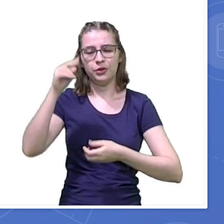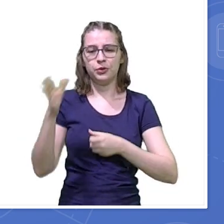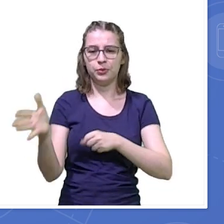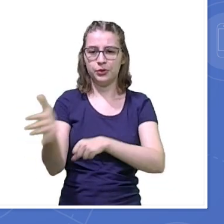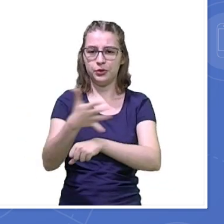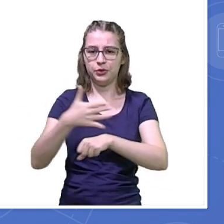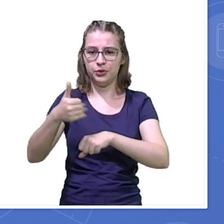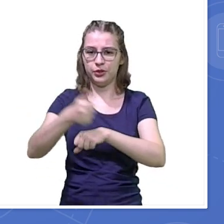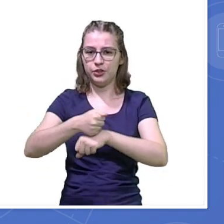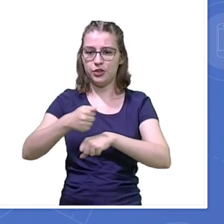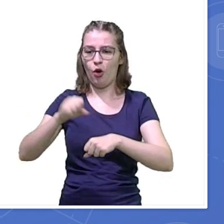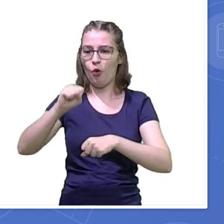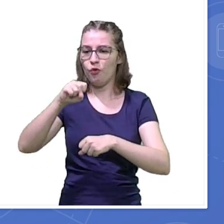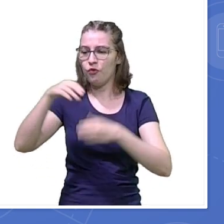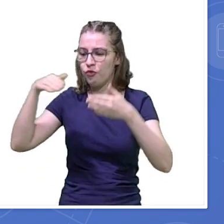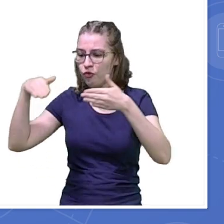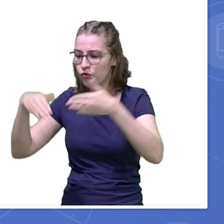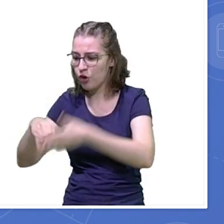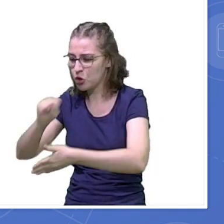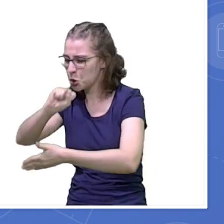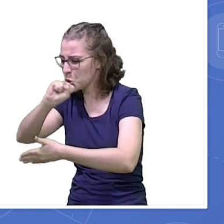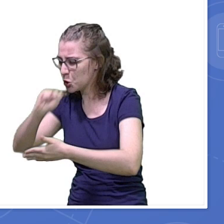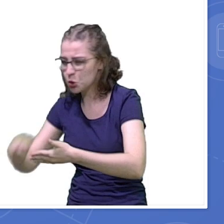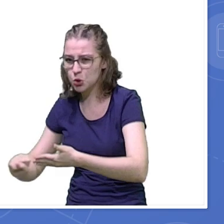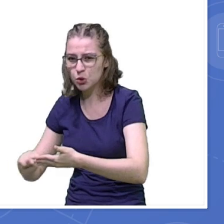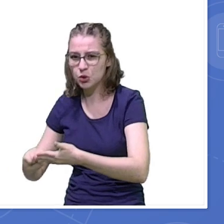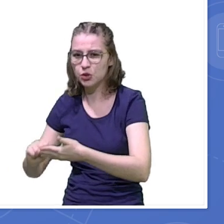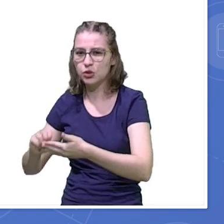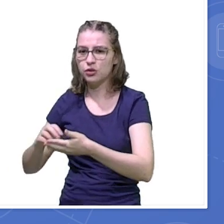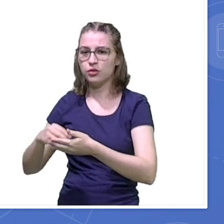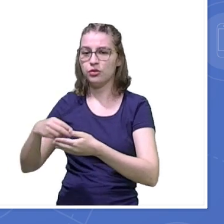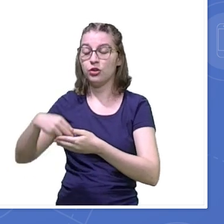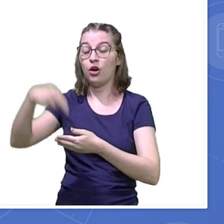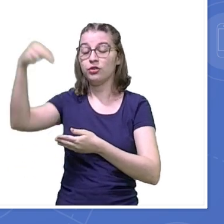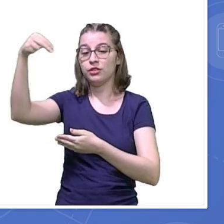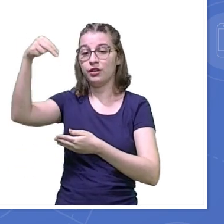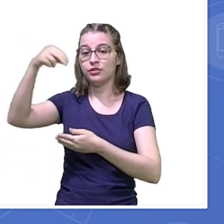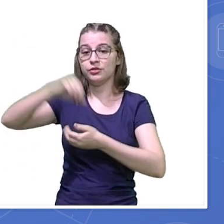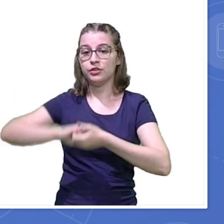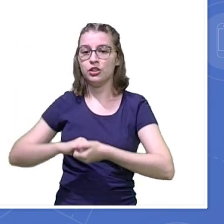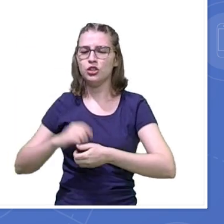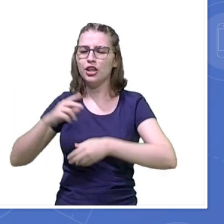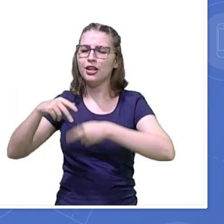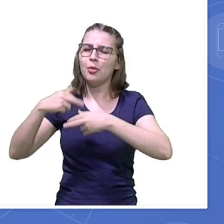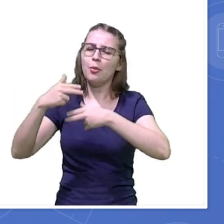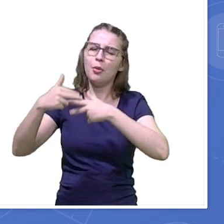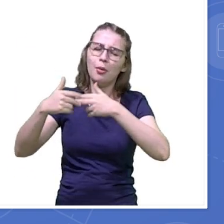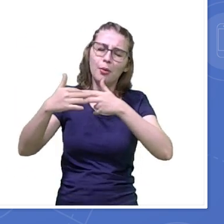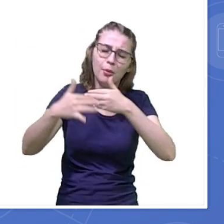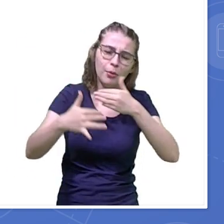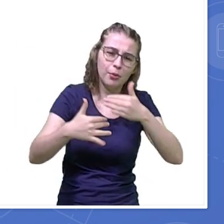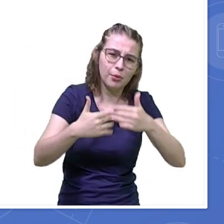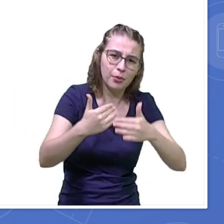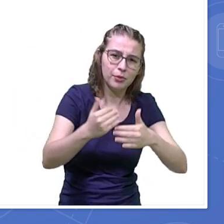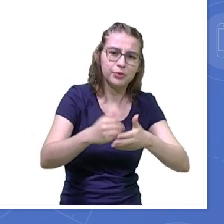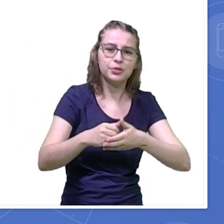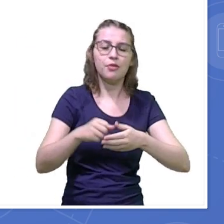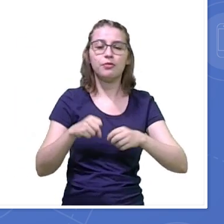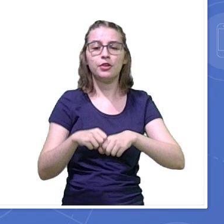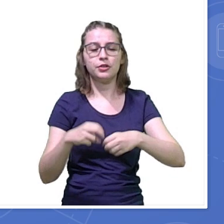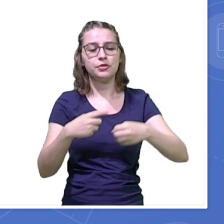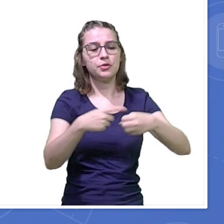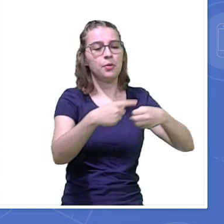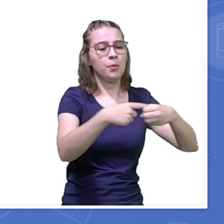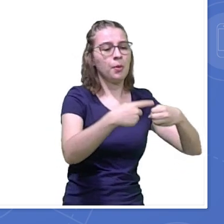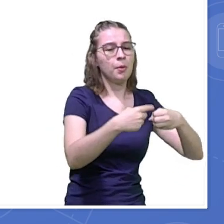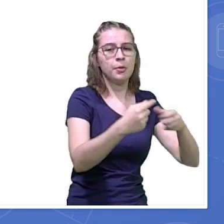região Nordeste. Só bem depois é que o Brasil começou a explorar o interior do território brasileiro, inclusive em áreas